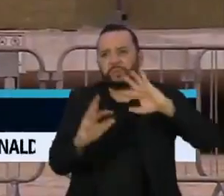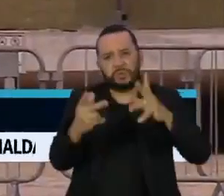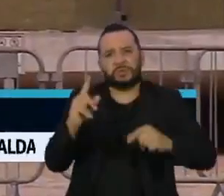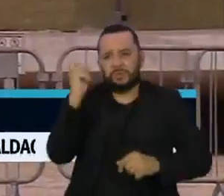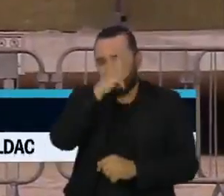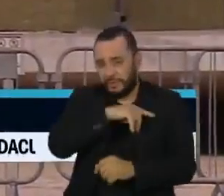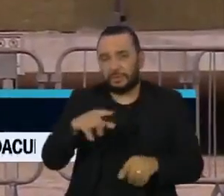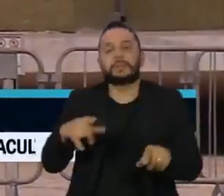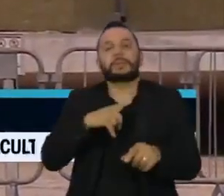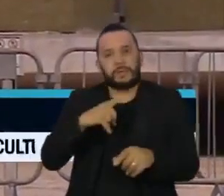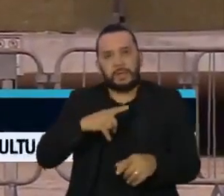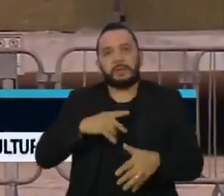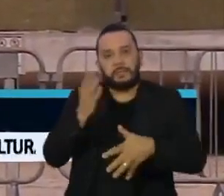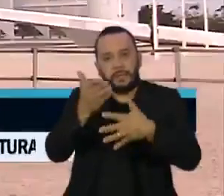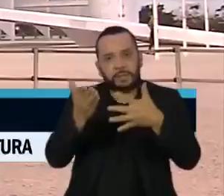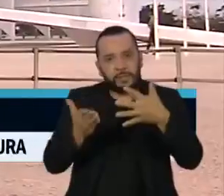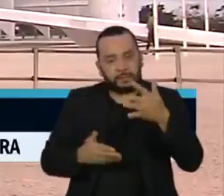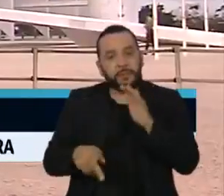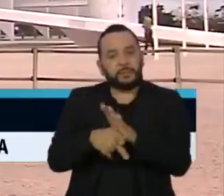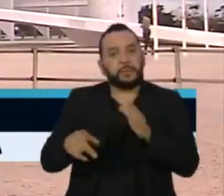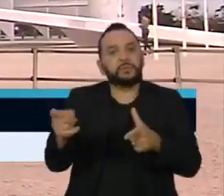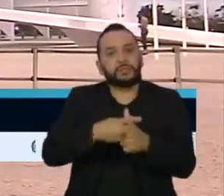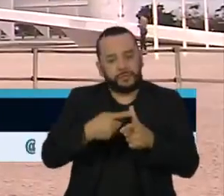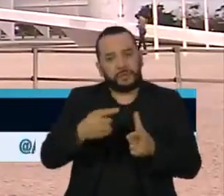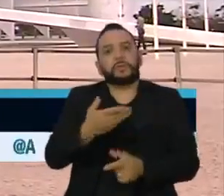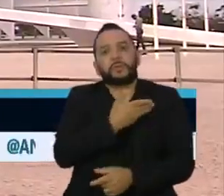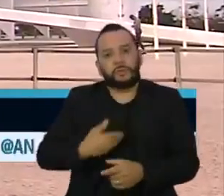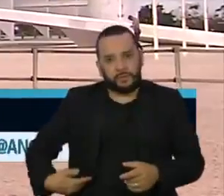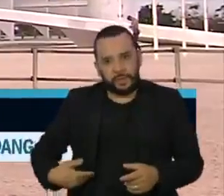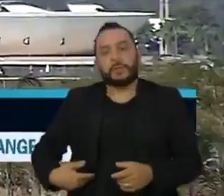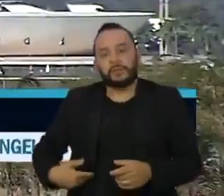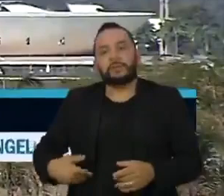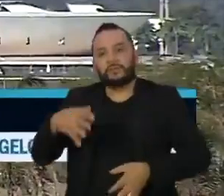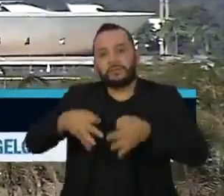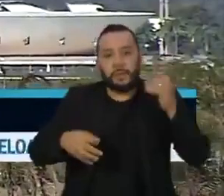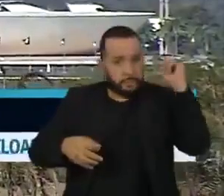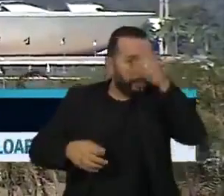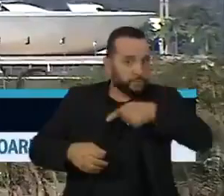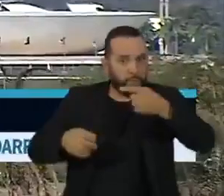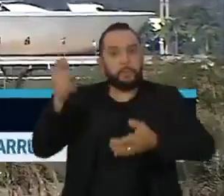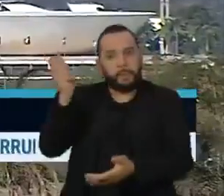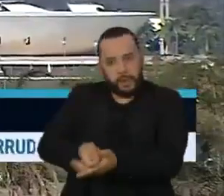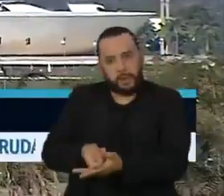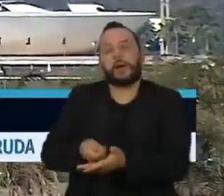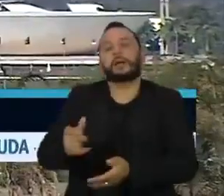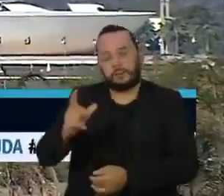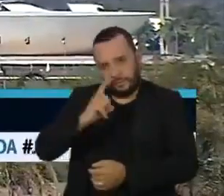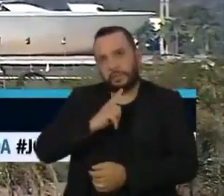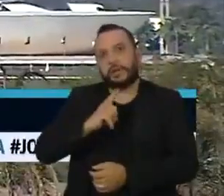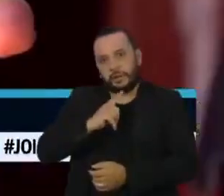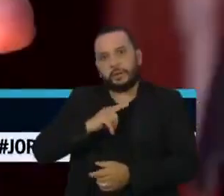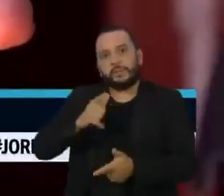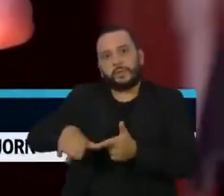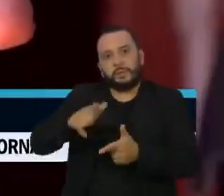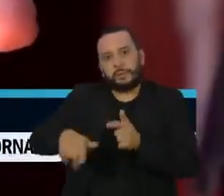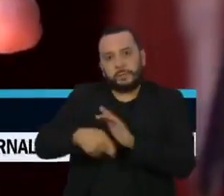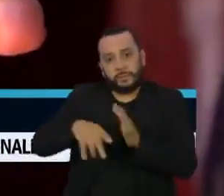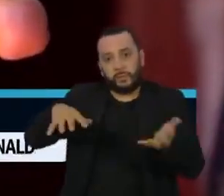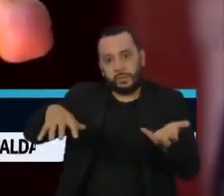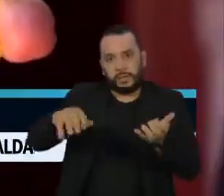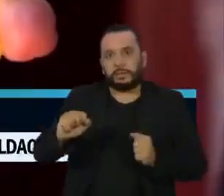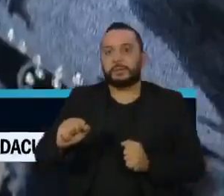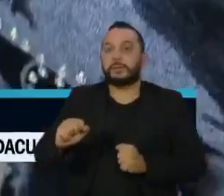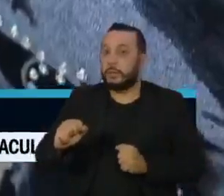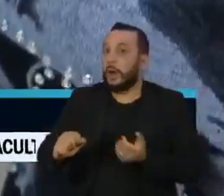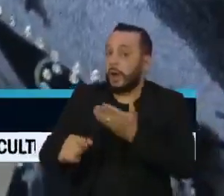precatórios, as dívidas que a justiça mandou o governo pagar, gerou novo ruído com o Congresso. A proposta feita